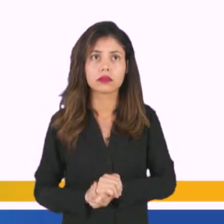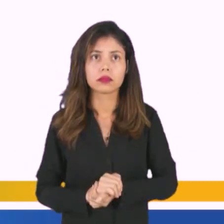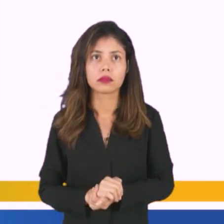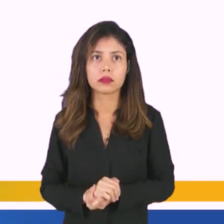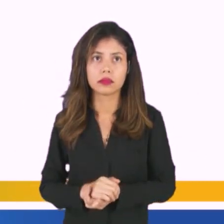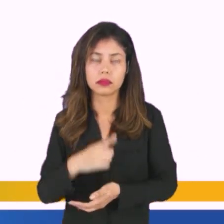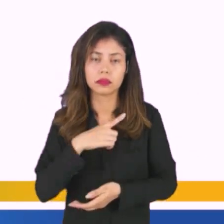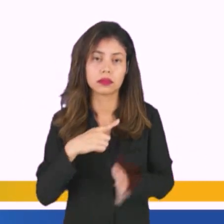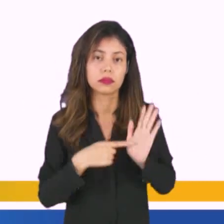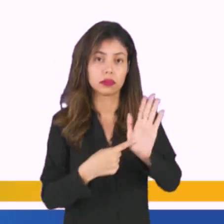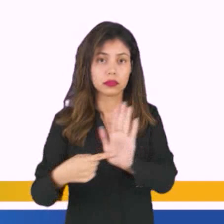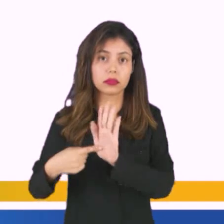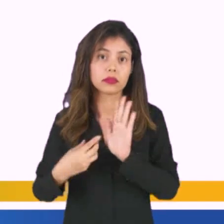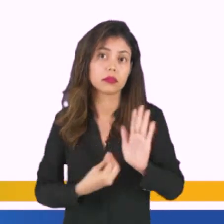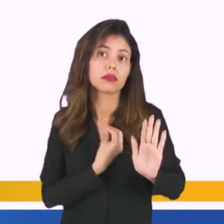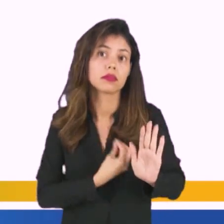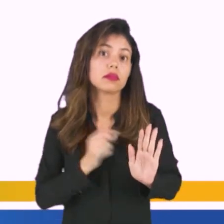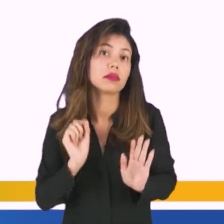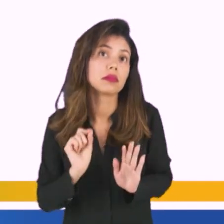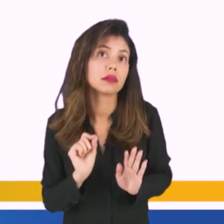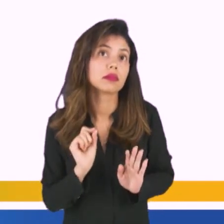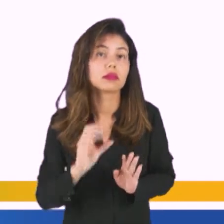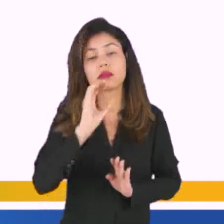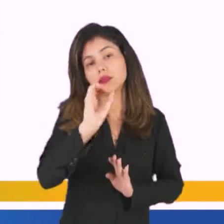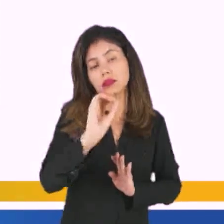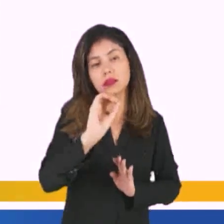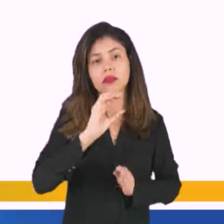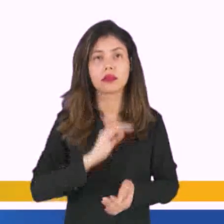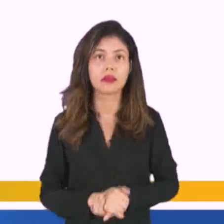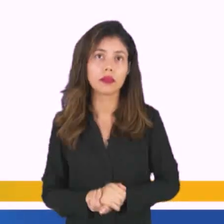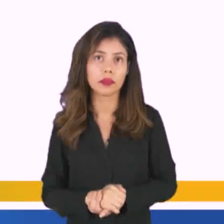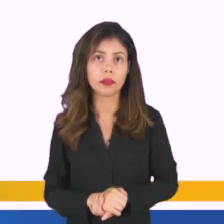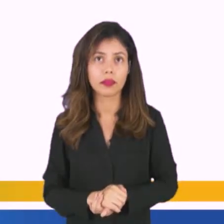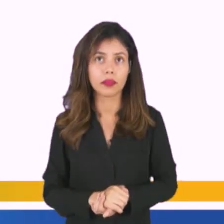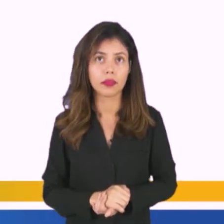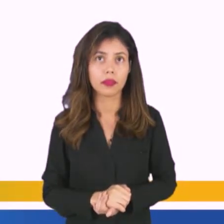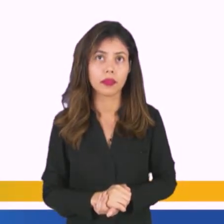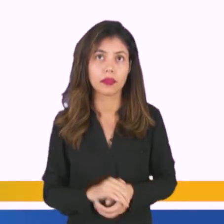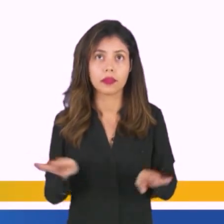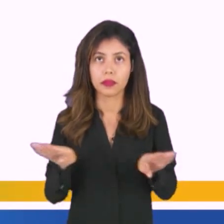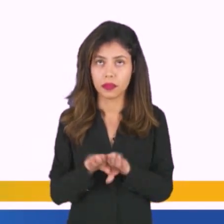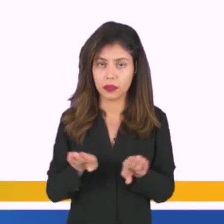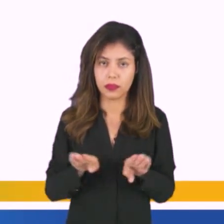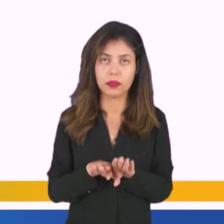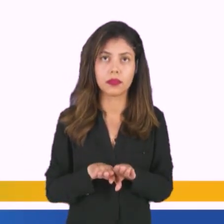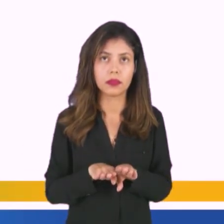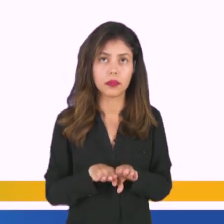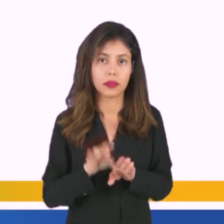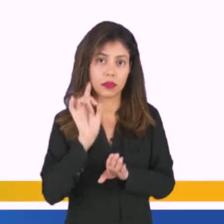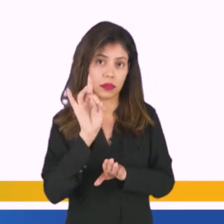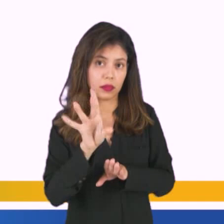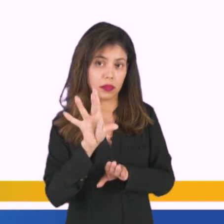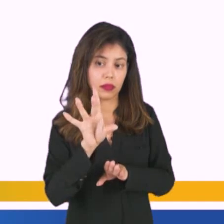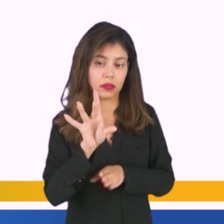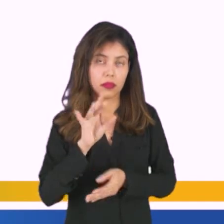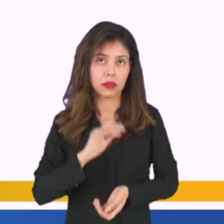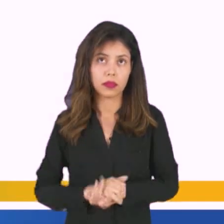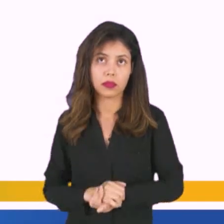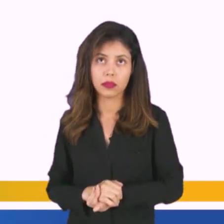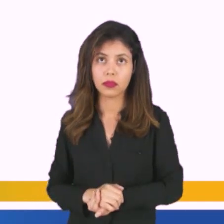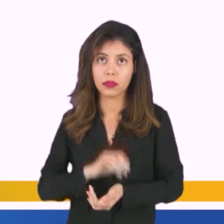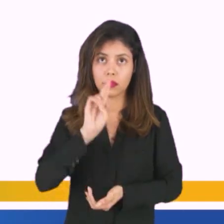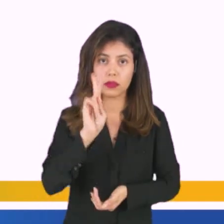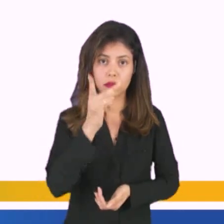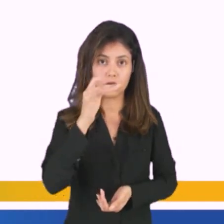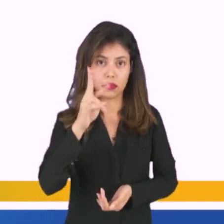presença de um oxigênio entre carbonos e aqui também. Só que é uma hidroxila, né?